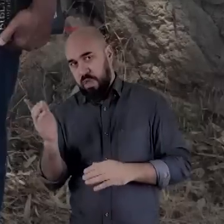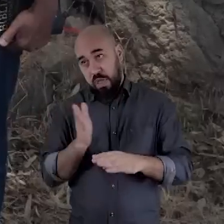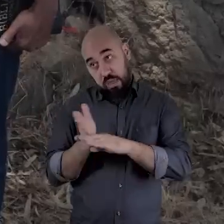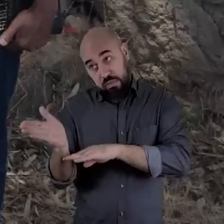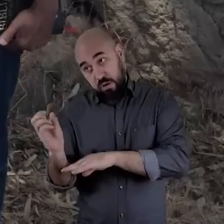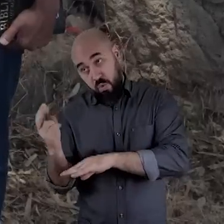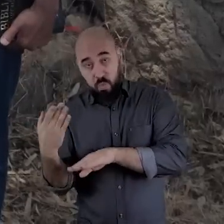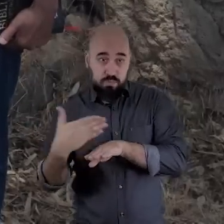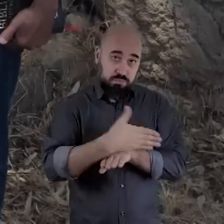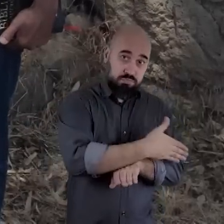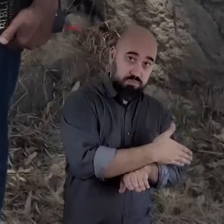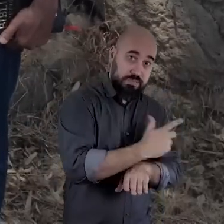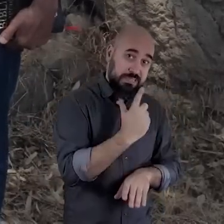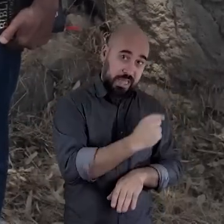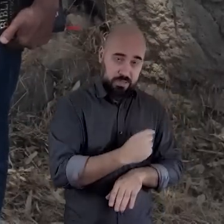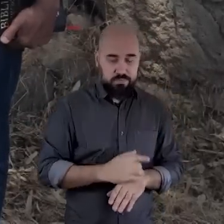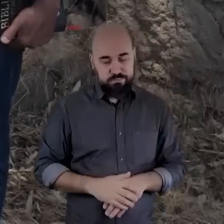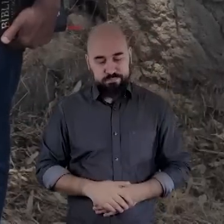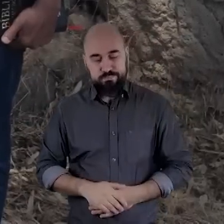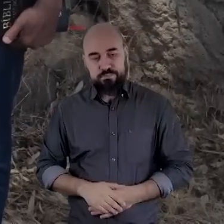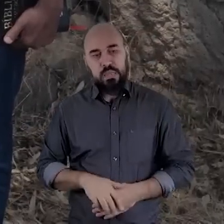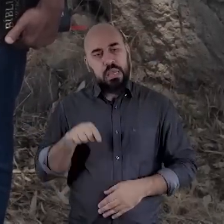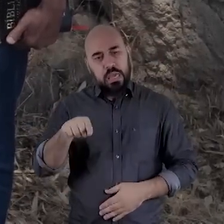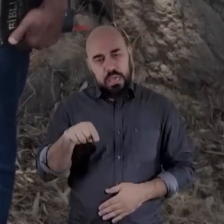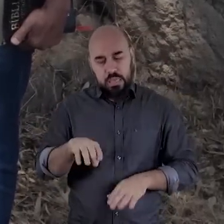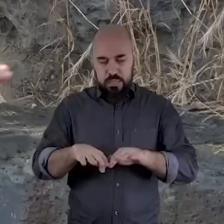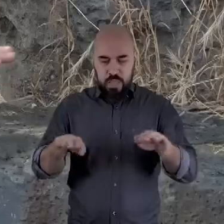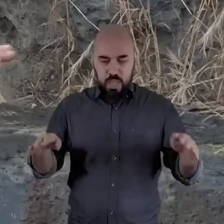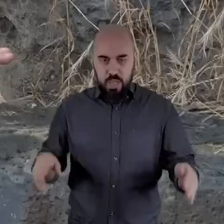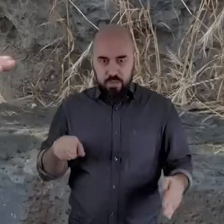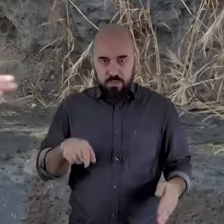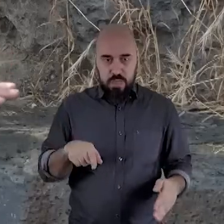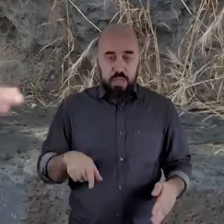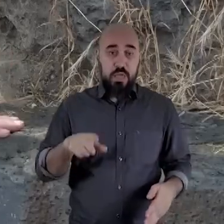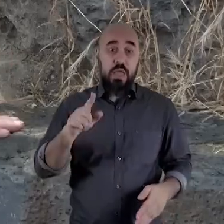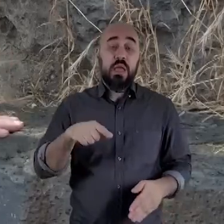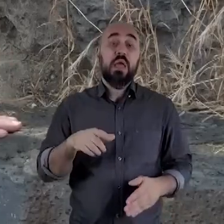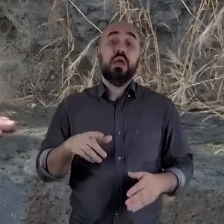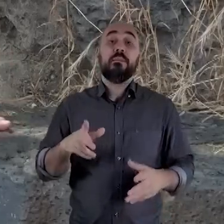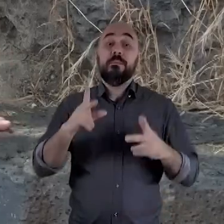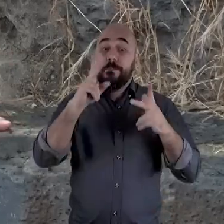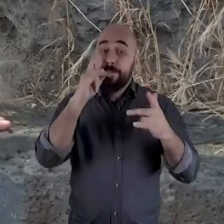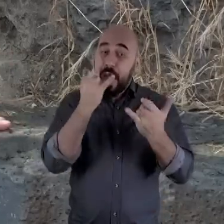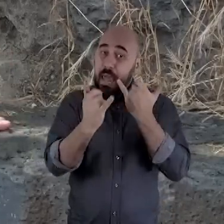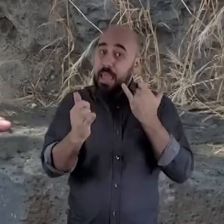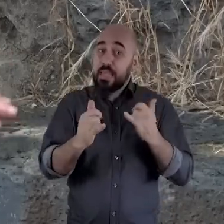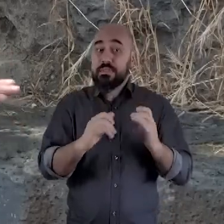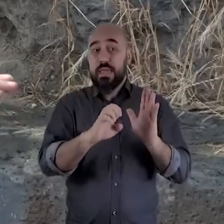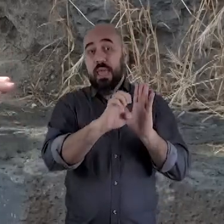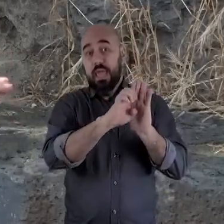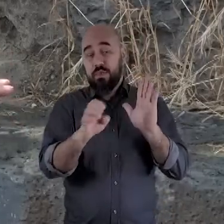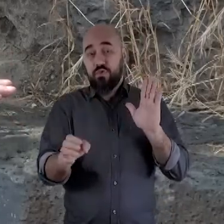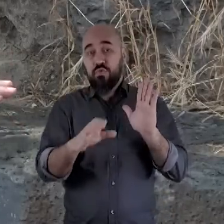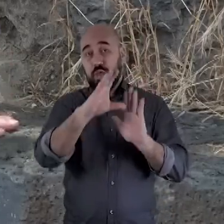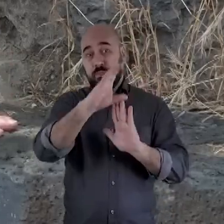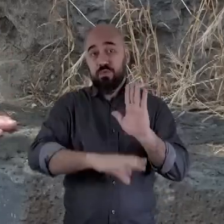Então, esse é um altar muito similar à descrição de Êxodo 20, verso 26.